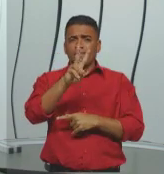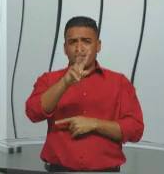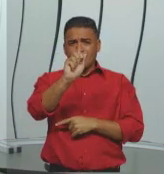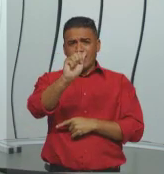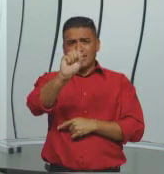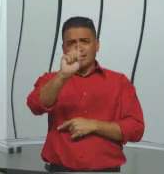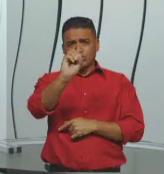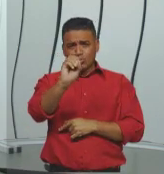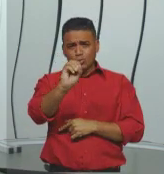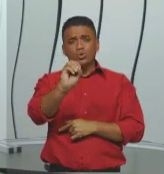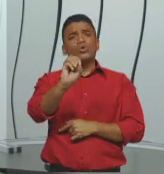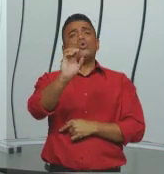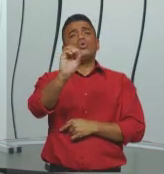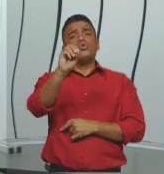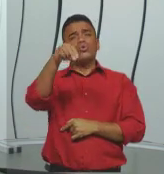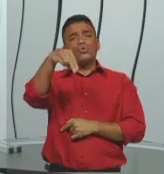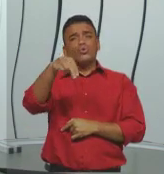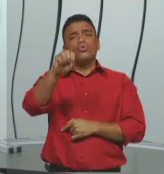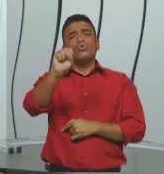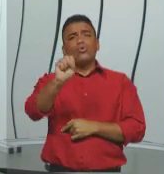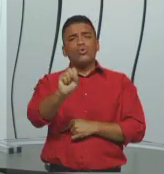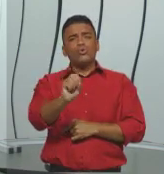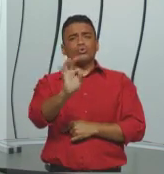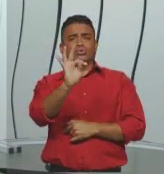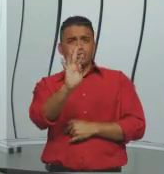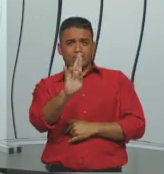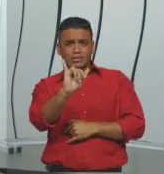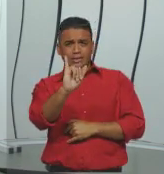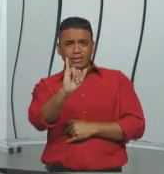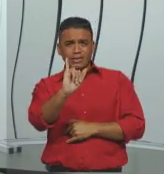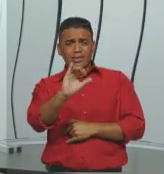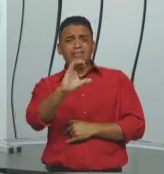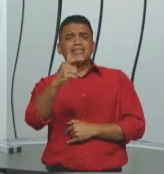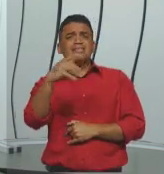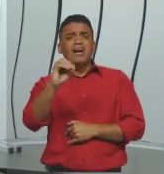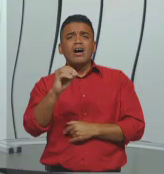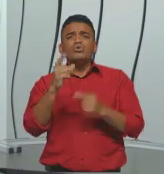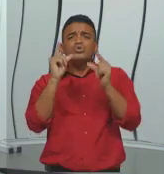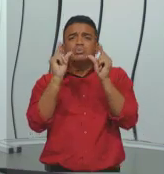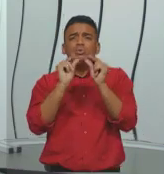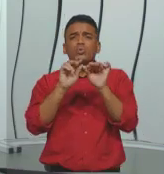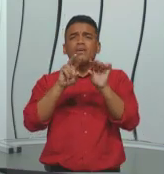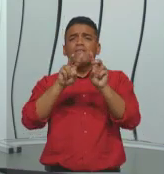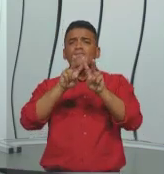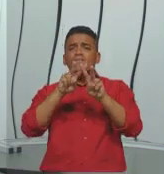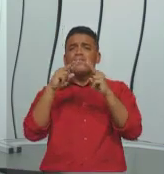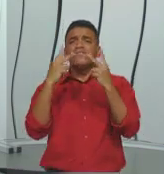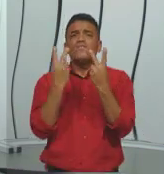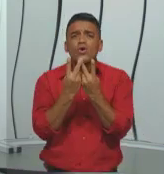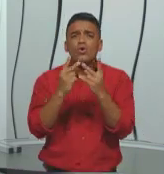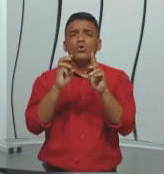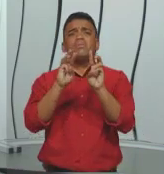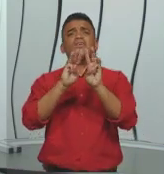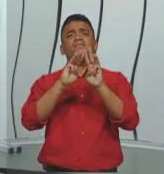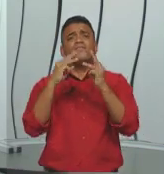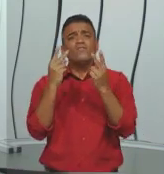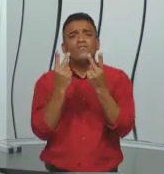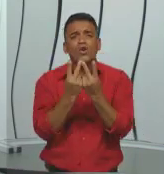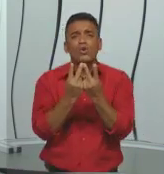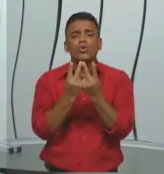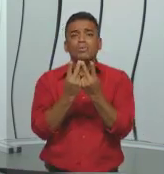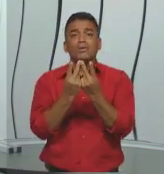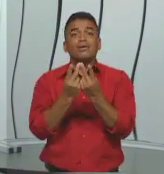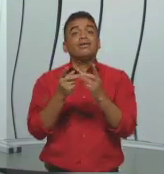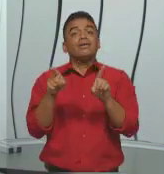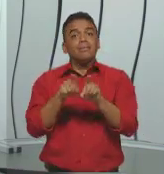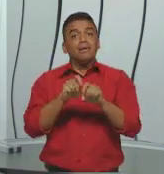Faz eles serem exprimidos e diminuírem de volume. E também um aumento de glicose